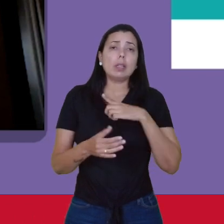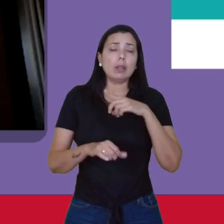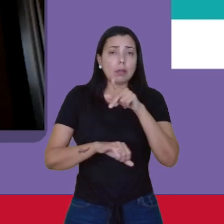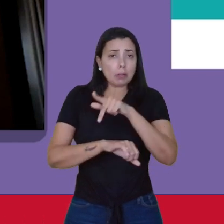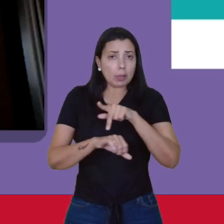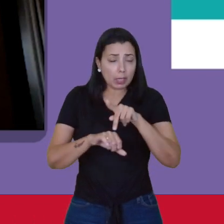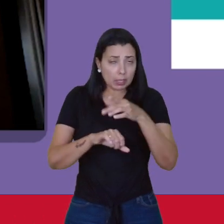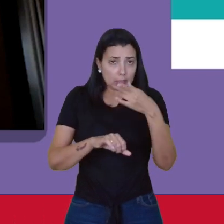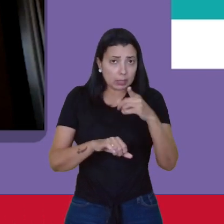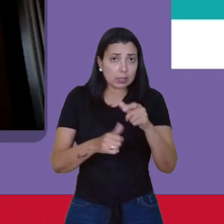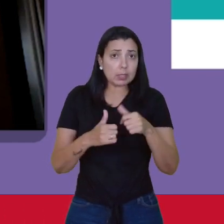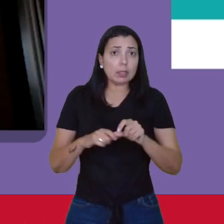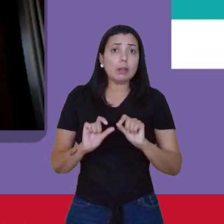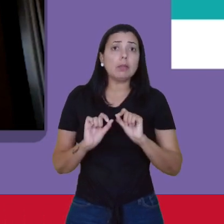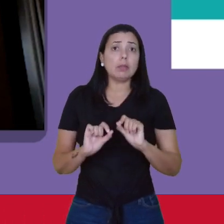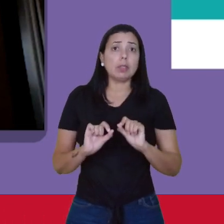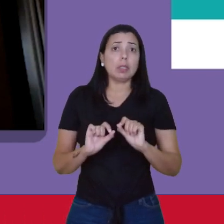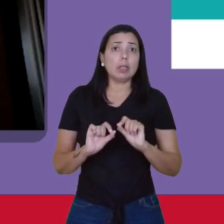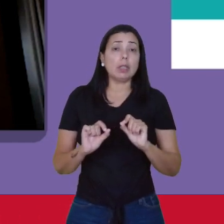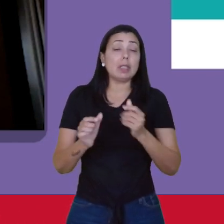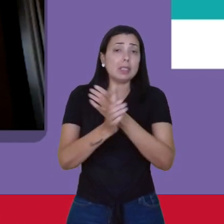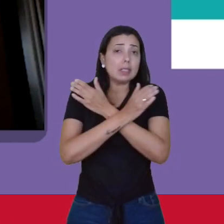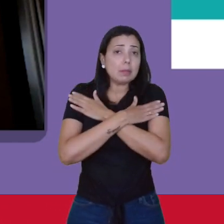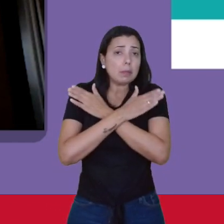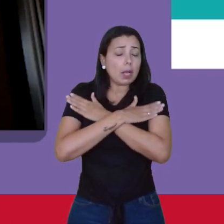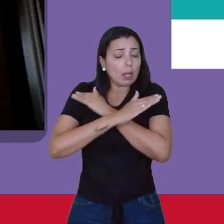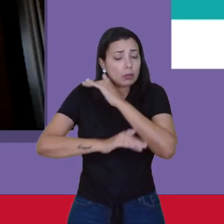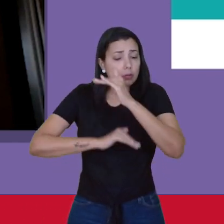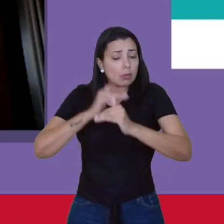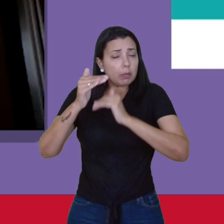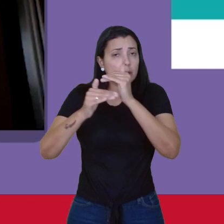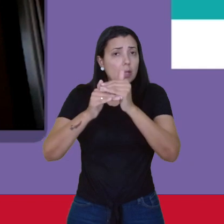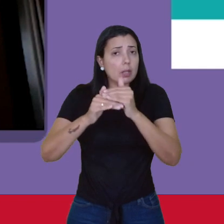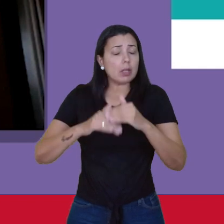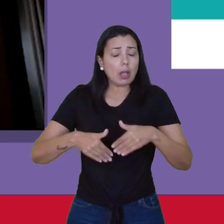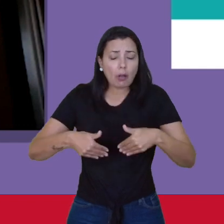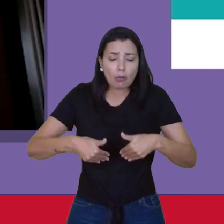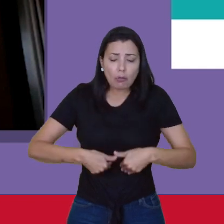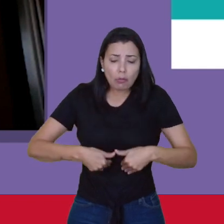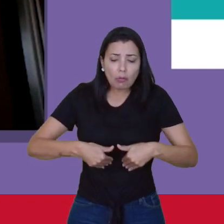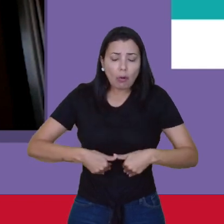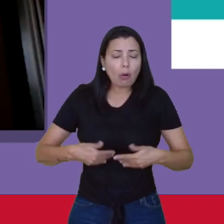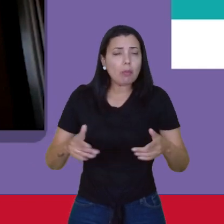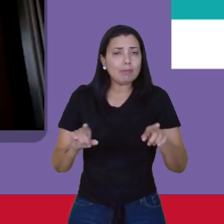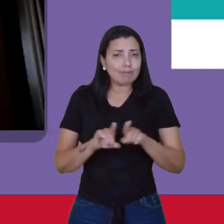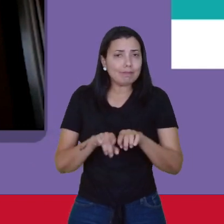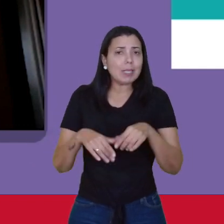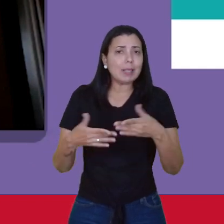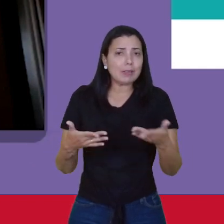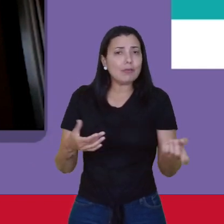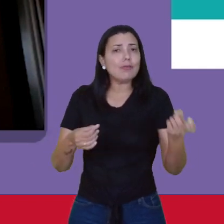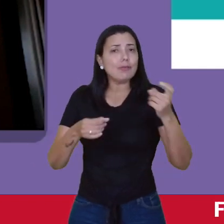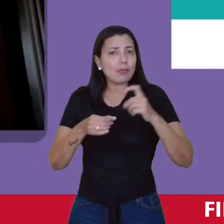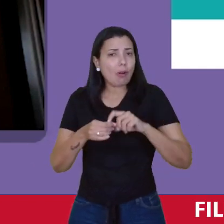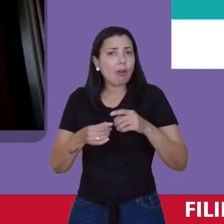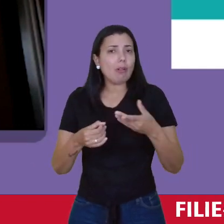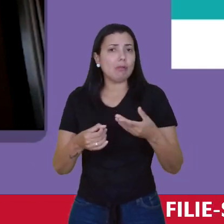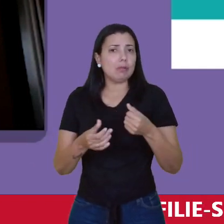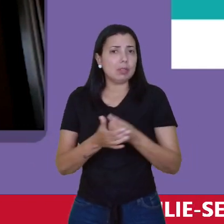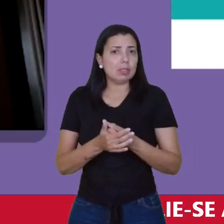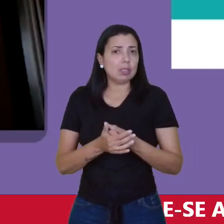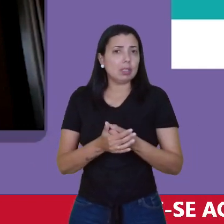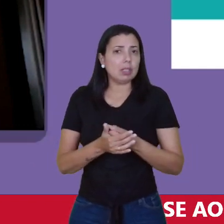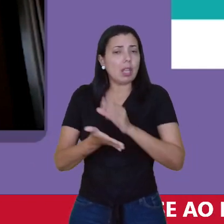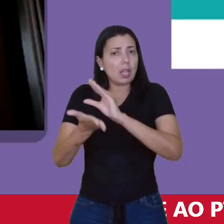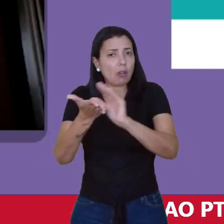que estava com desemprego crescendo, a fome tinha voltado, a recorte dos